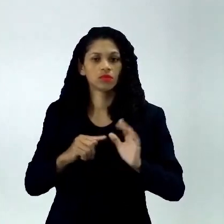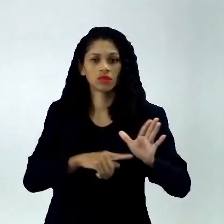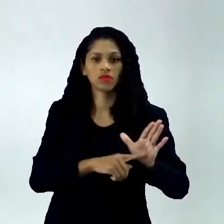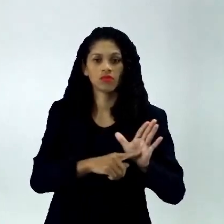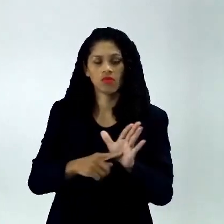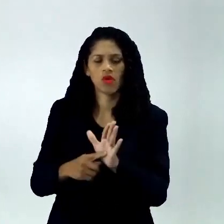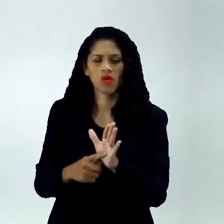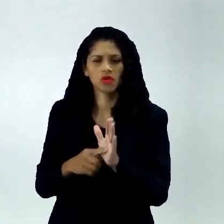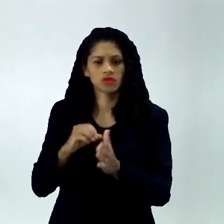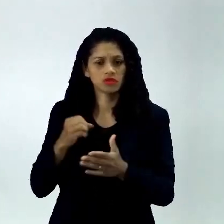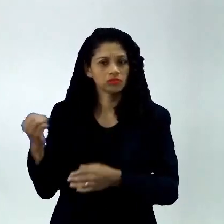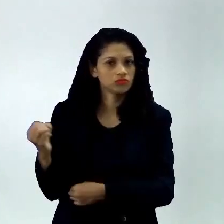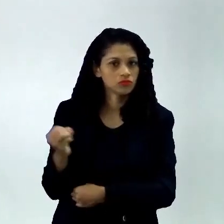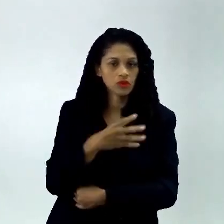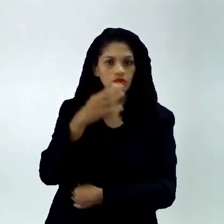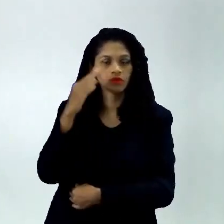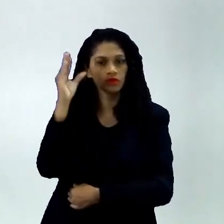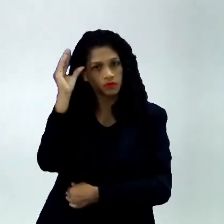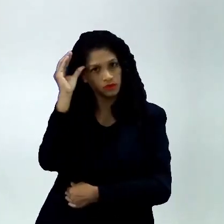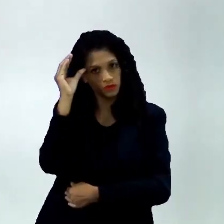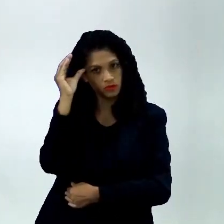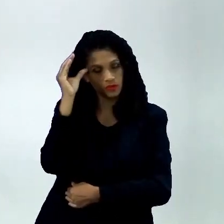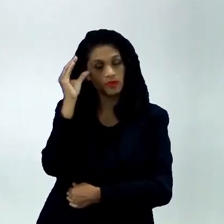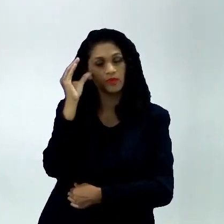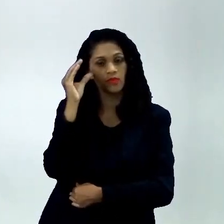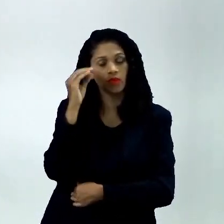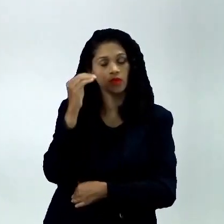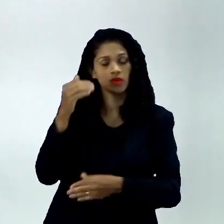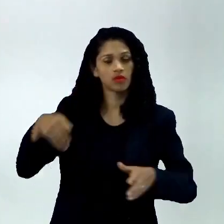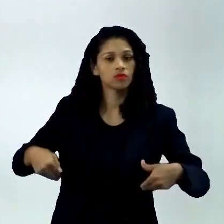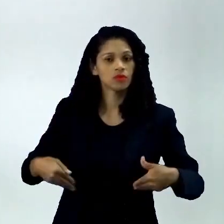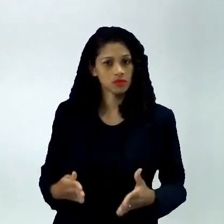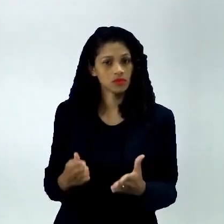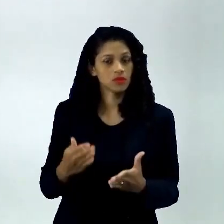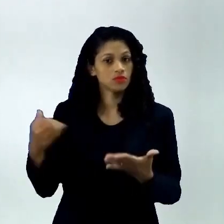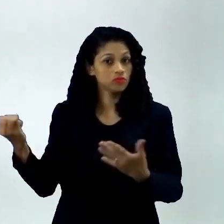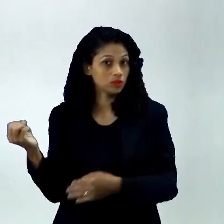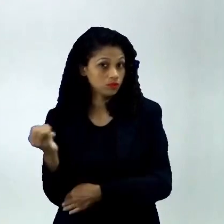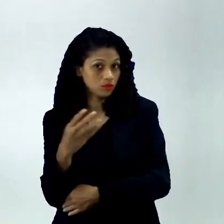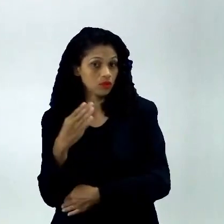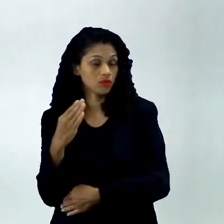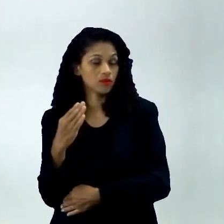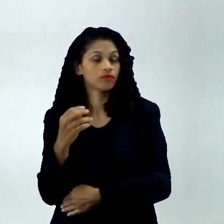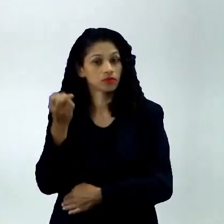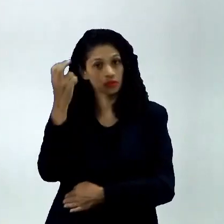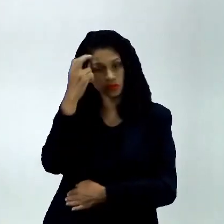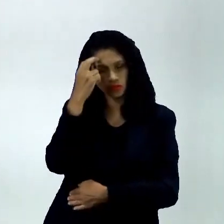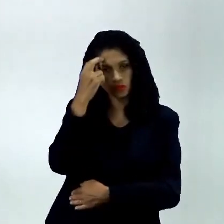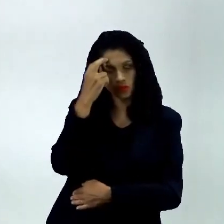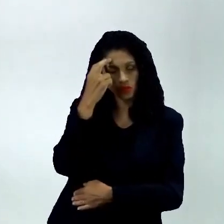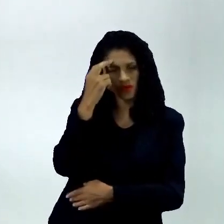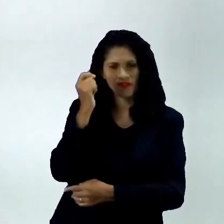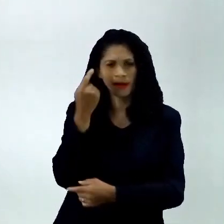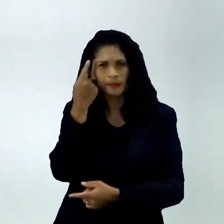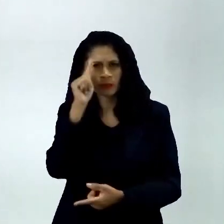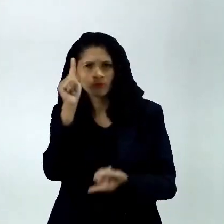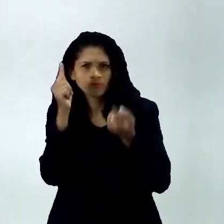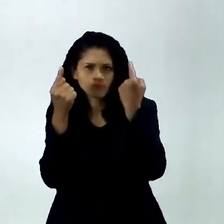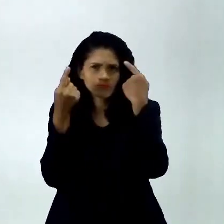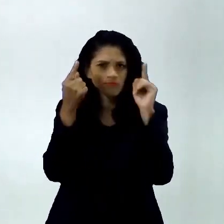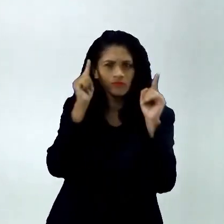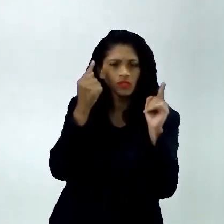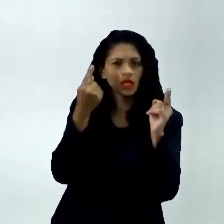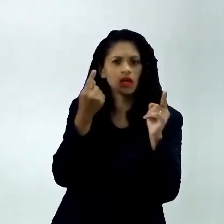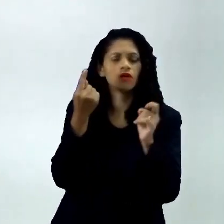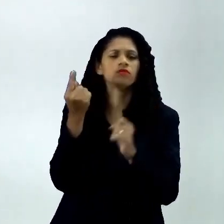nova de conhecimento, ou seja, no nascimento de uma nova cultura, a gente vai criando outras formas de saber, outras formas de se